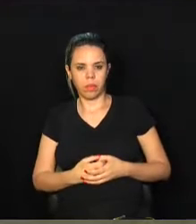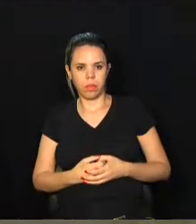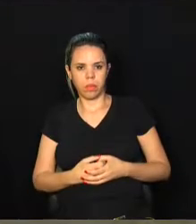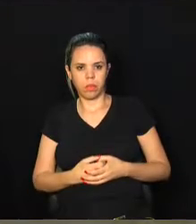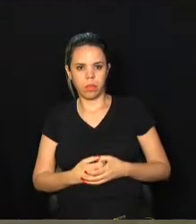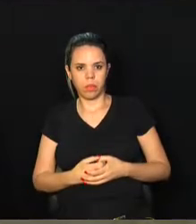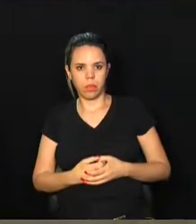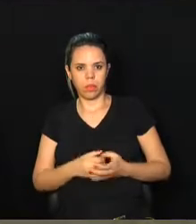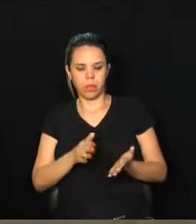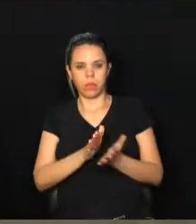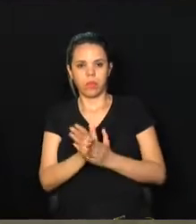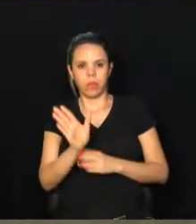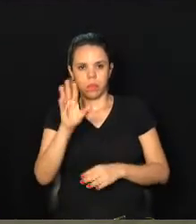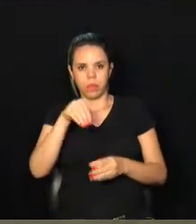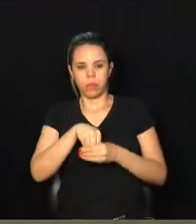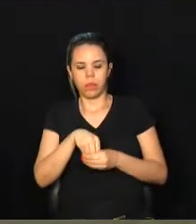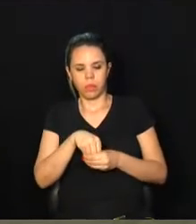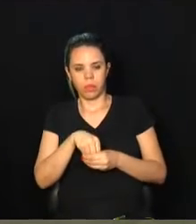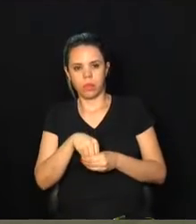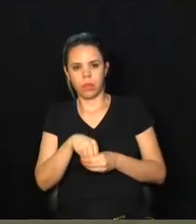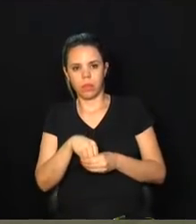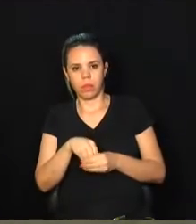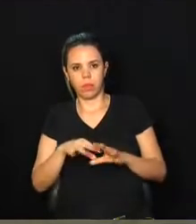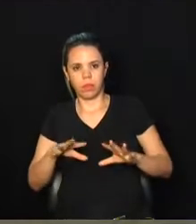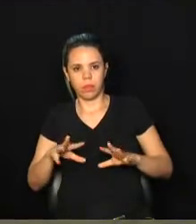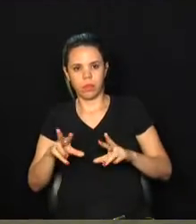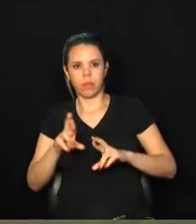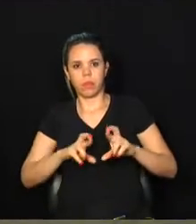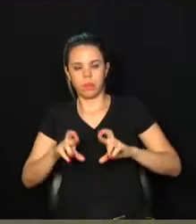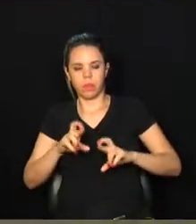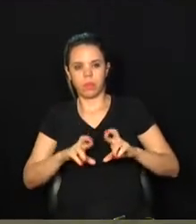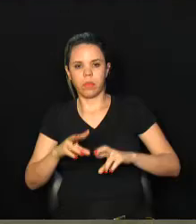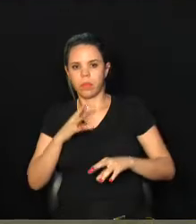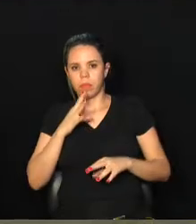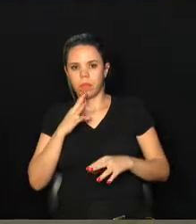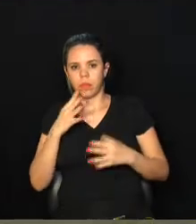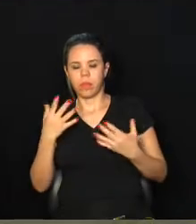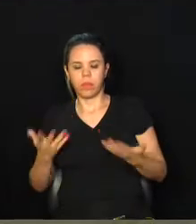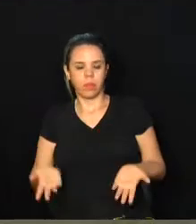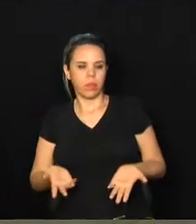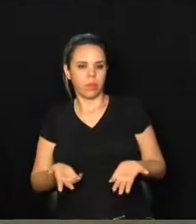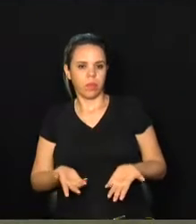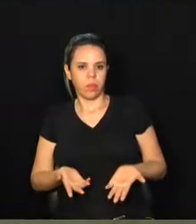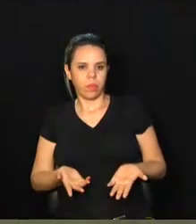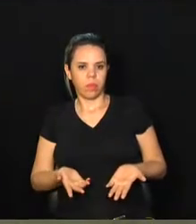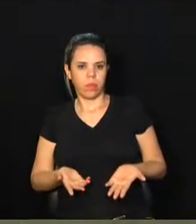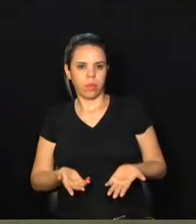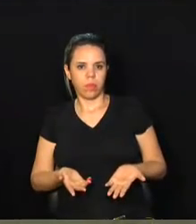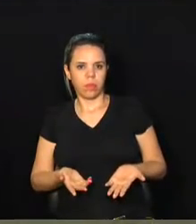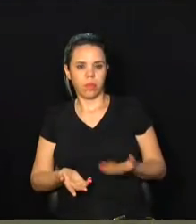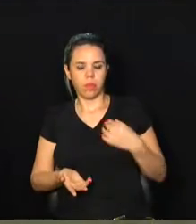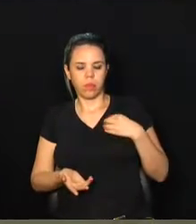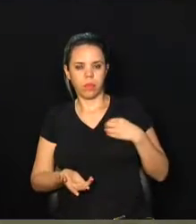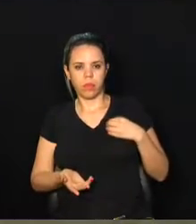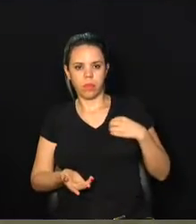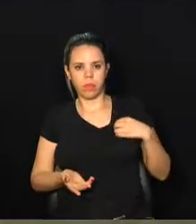publicado internamente, de forma que todos os analistas conhecessem. E externo, aquilo tem que